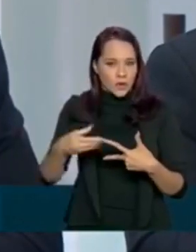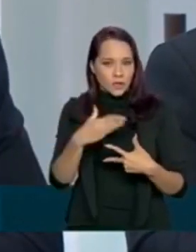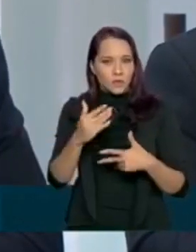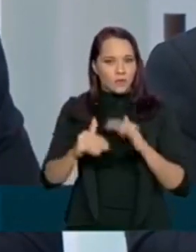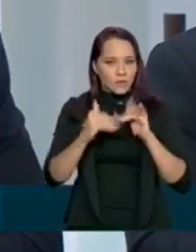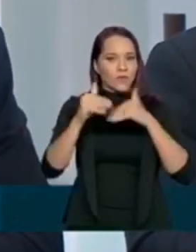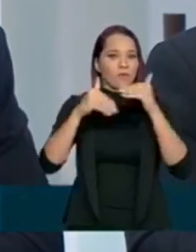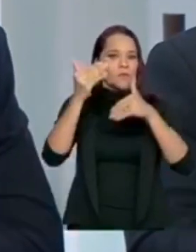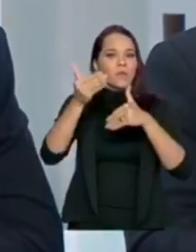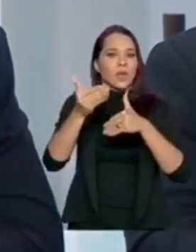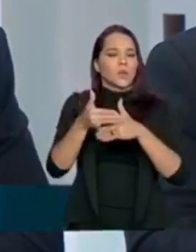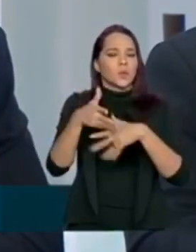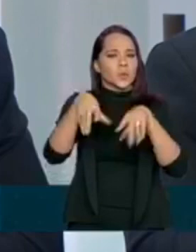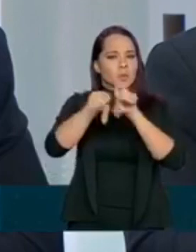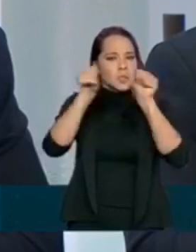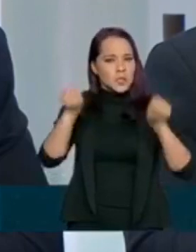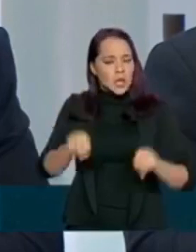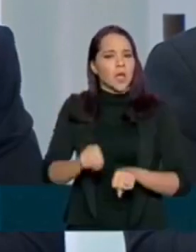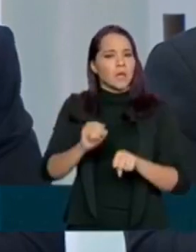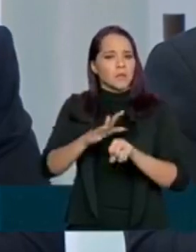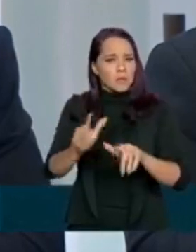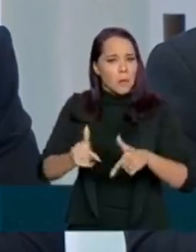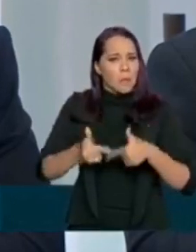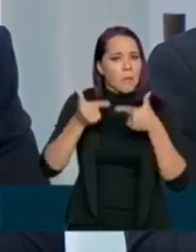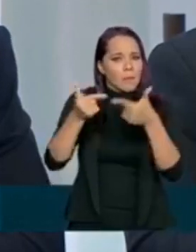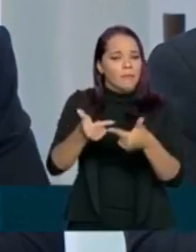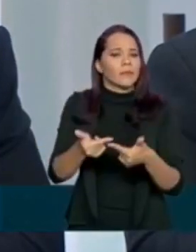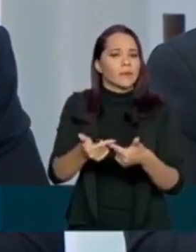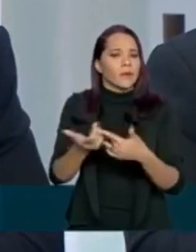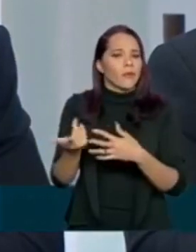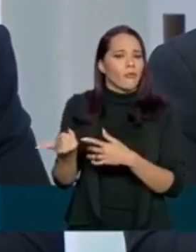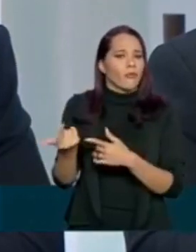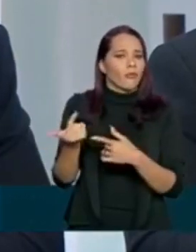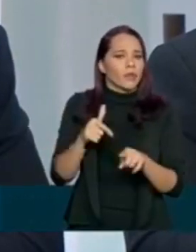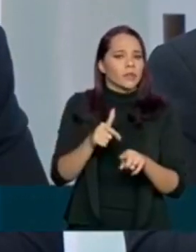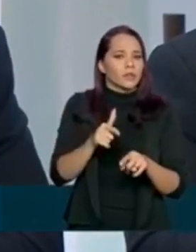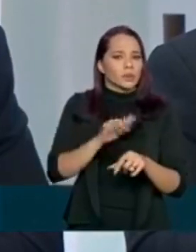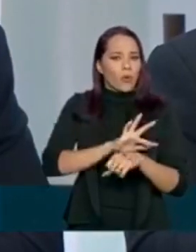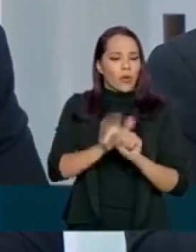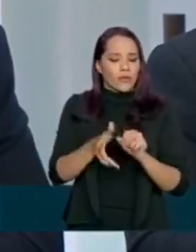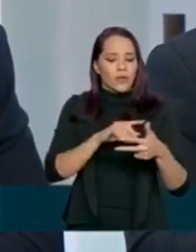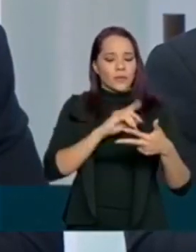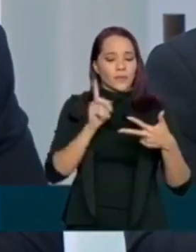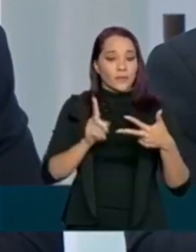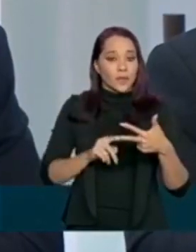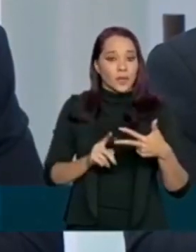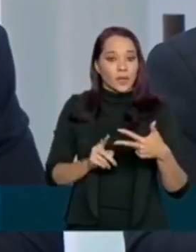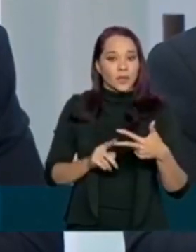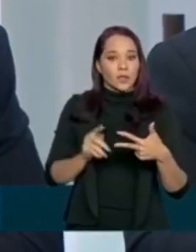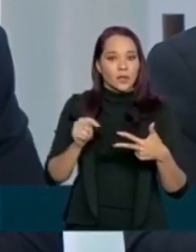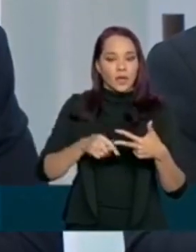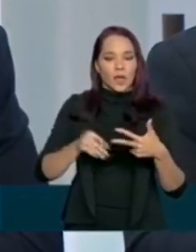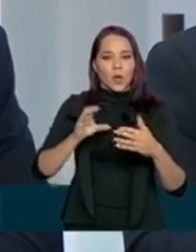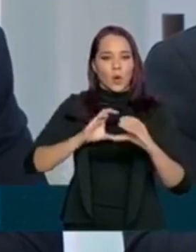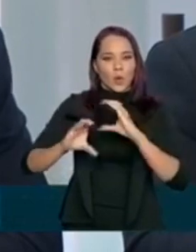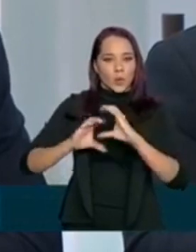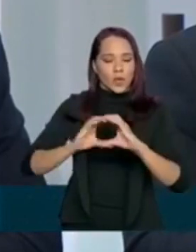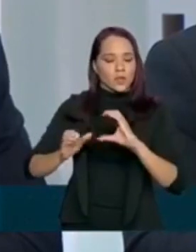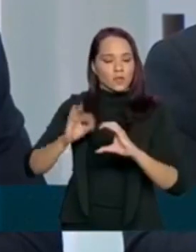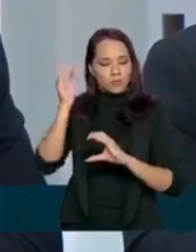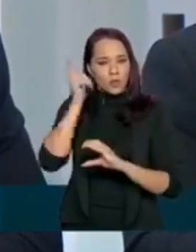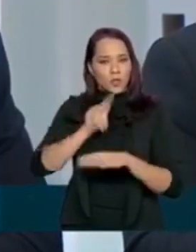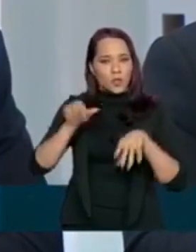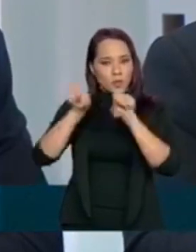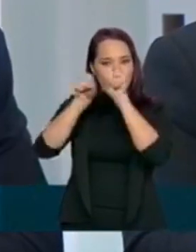e desenvolvimento de sistemas para combater os impactos da pandemia e o terceiro a voltados com as comunicações para